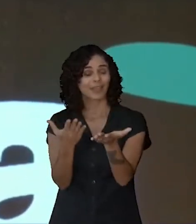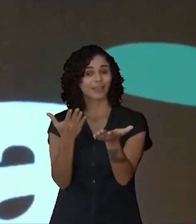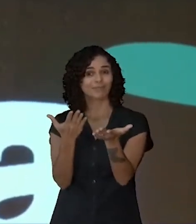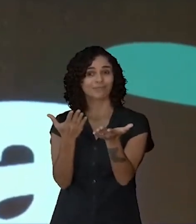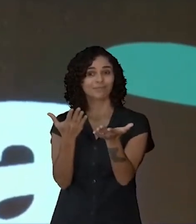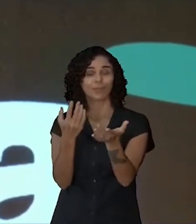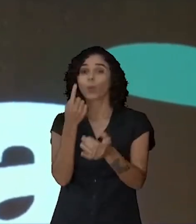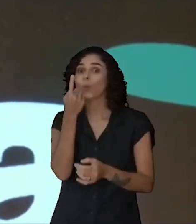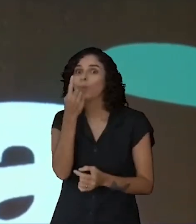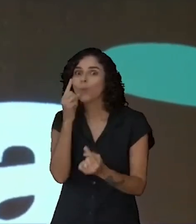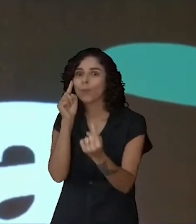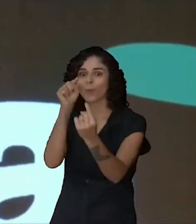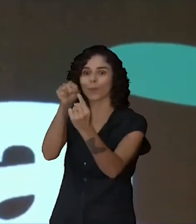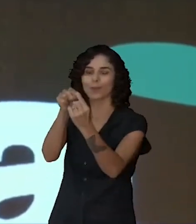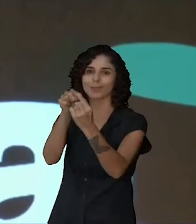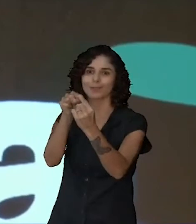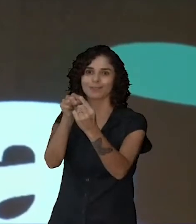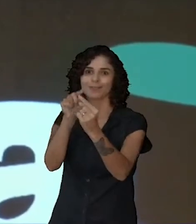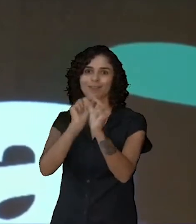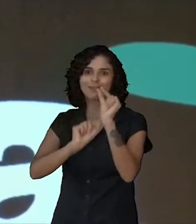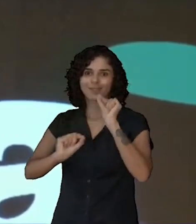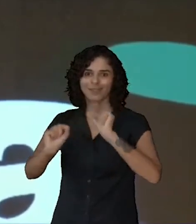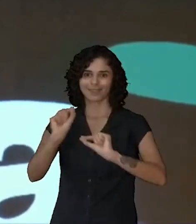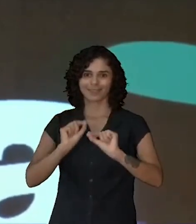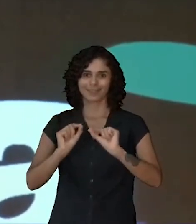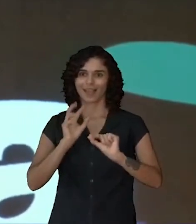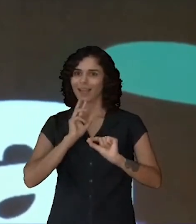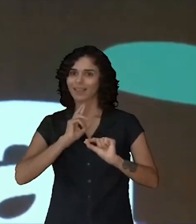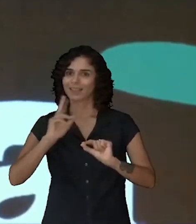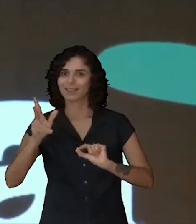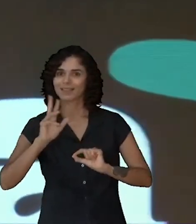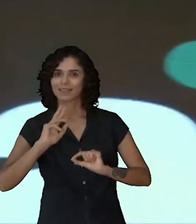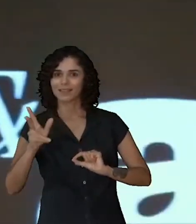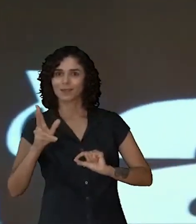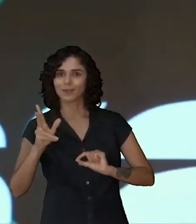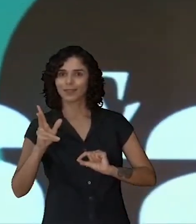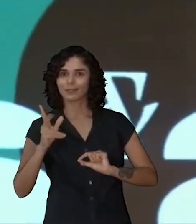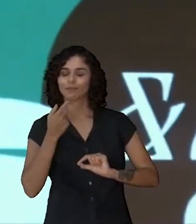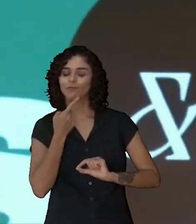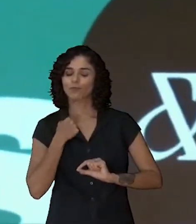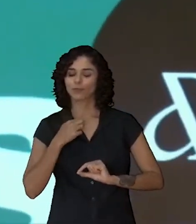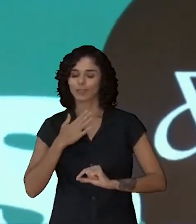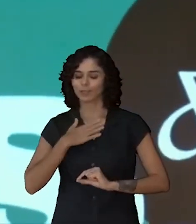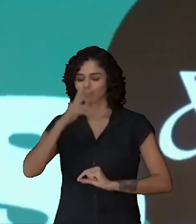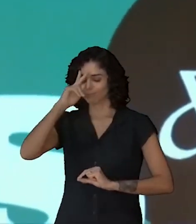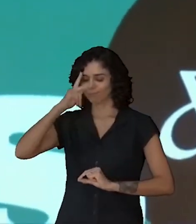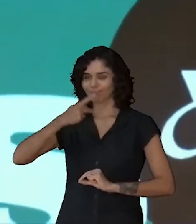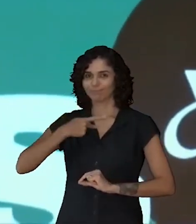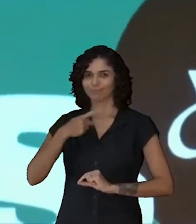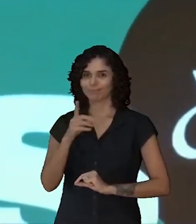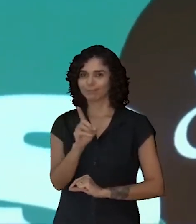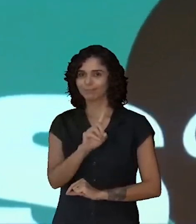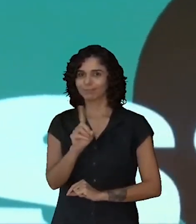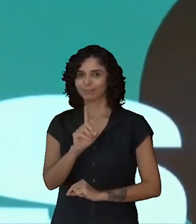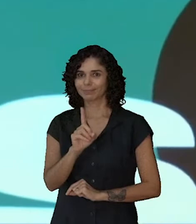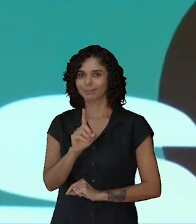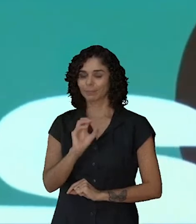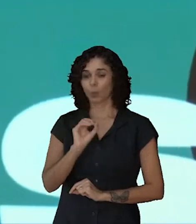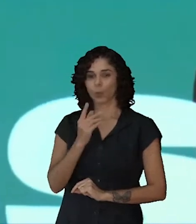propósito. E o propósito não é fazer aquilo que eu quero. Não é fazer aquilo que você